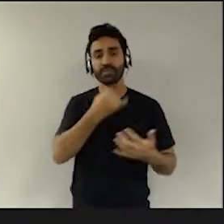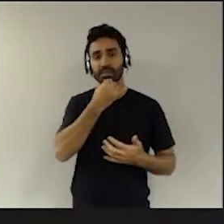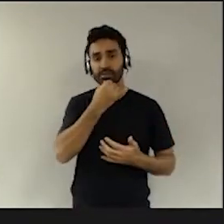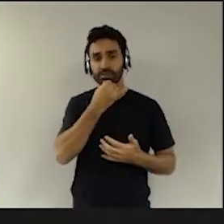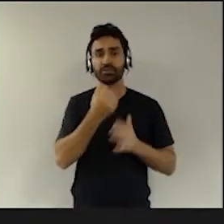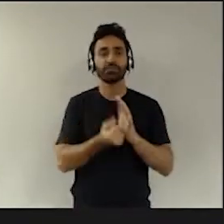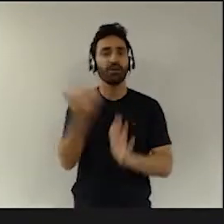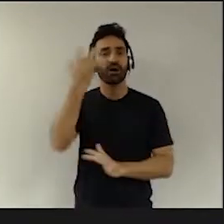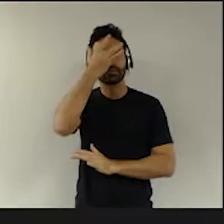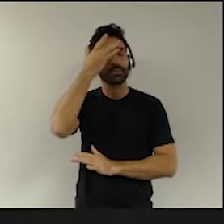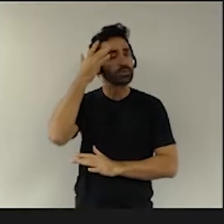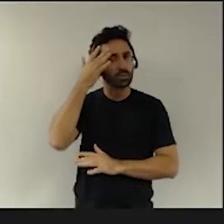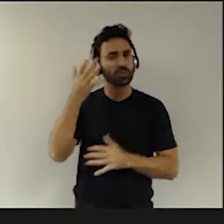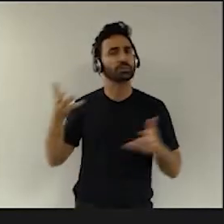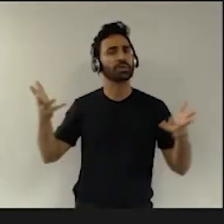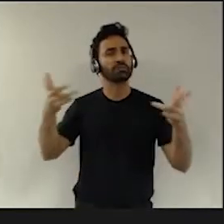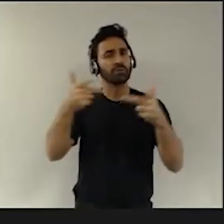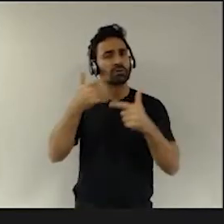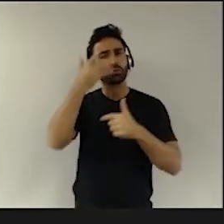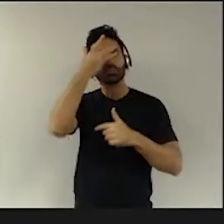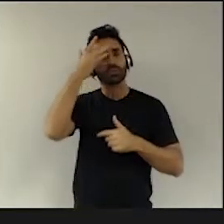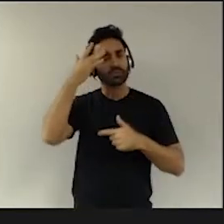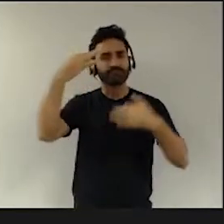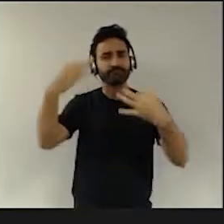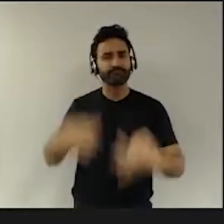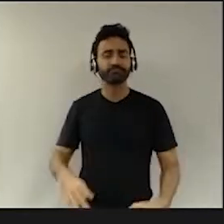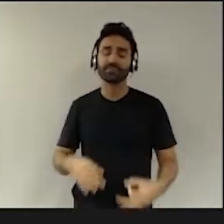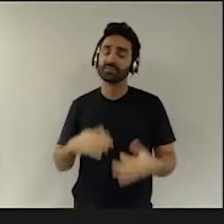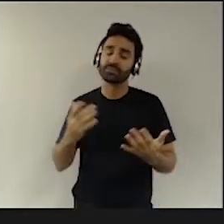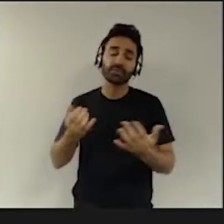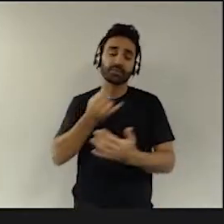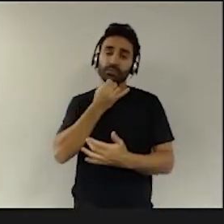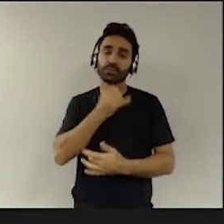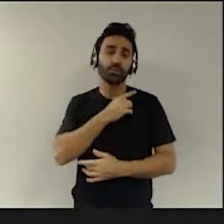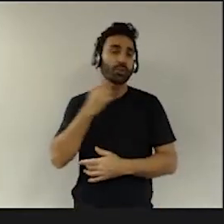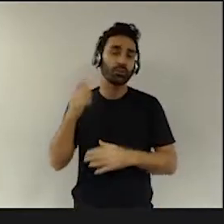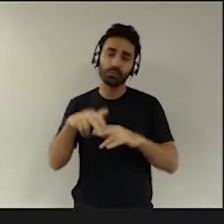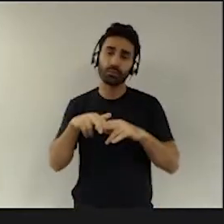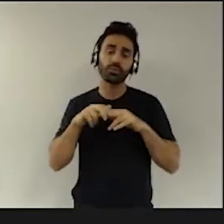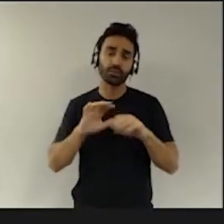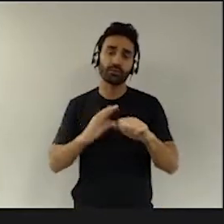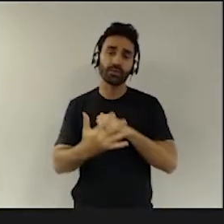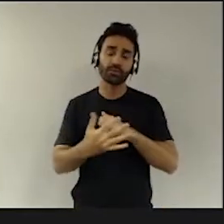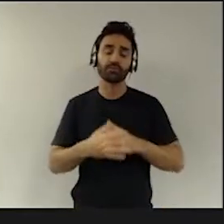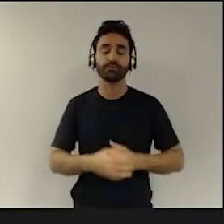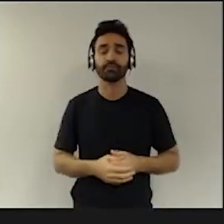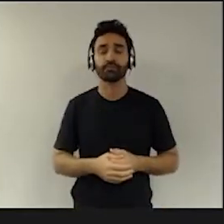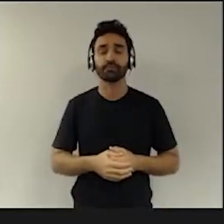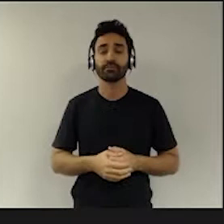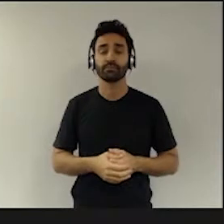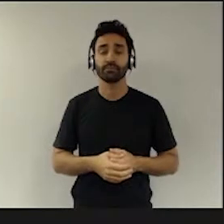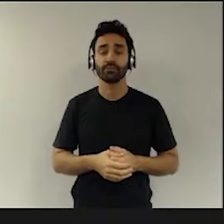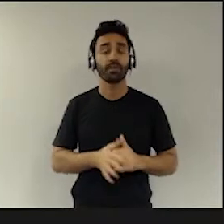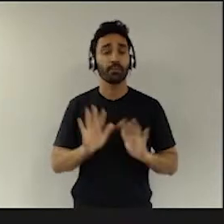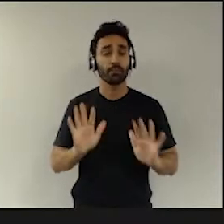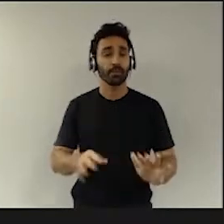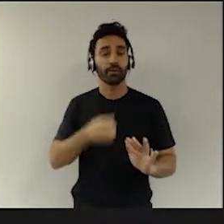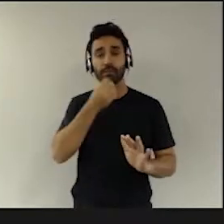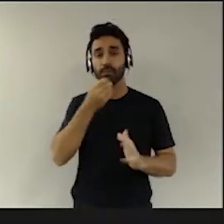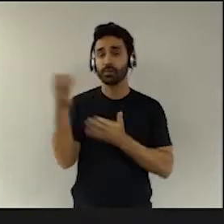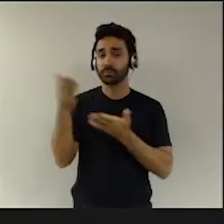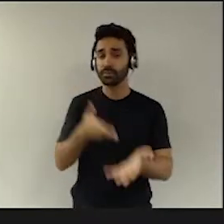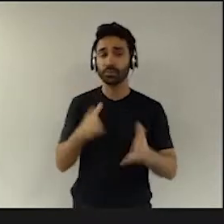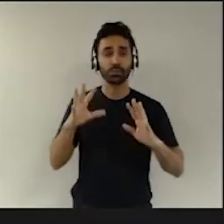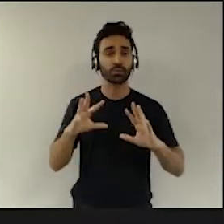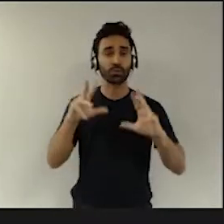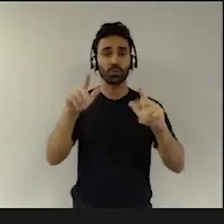pessoas brilhantes e amadas deixaram suas famílias por conta desse vírus. É uma pena. Mas sejam muito bem-vindos